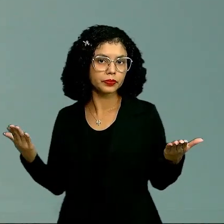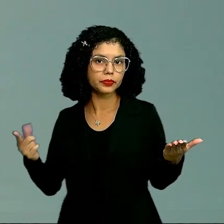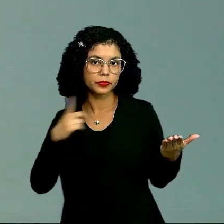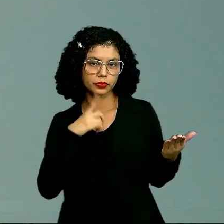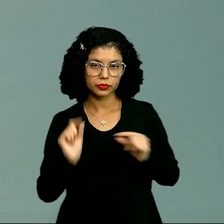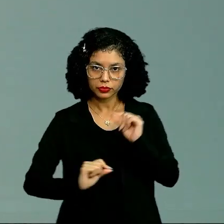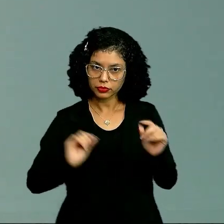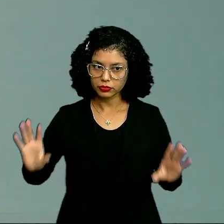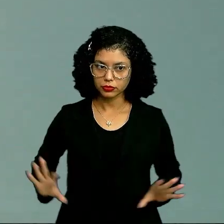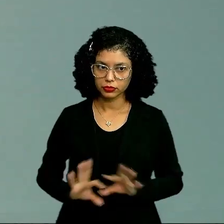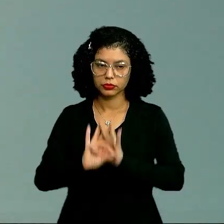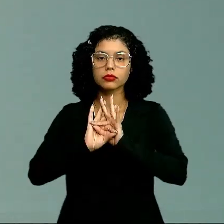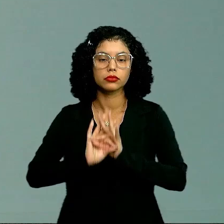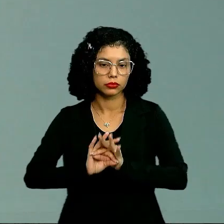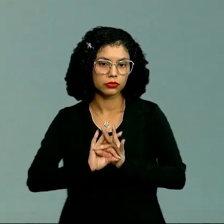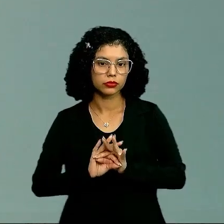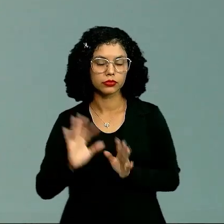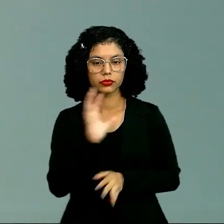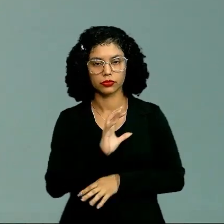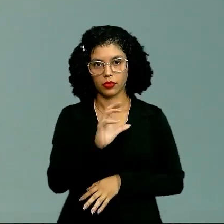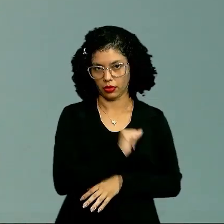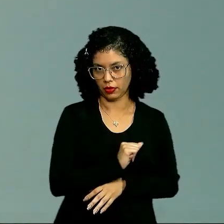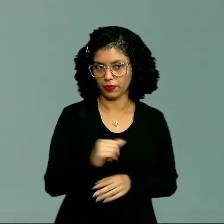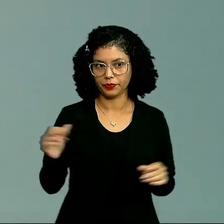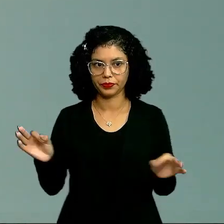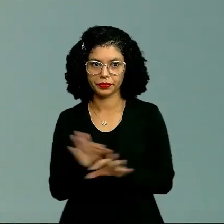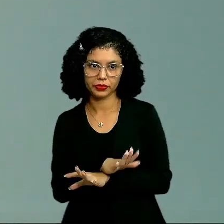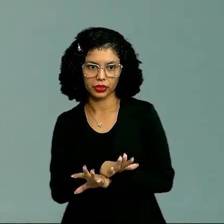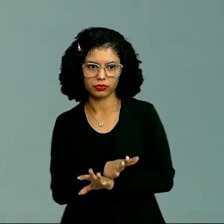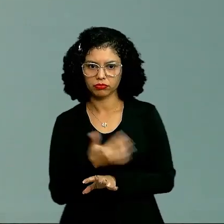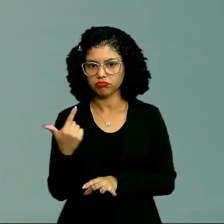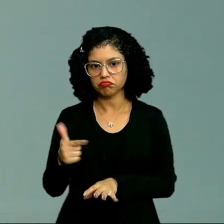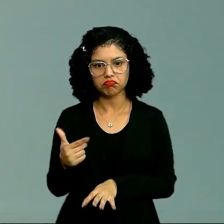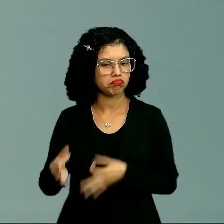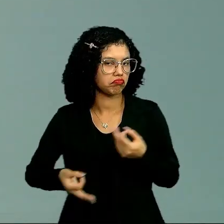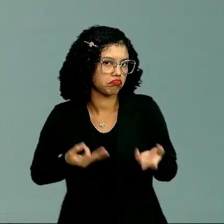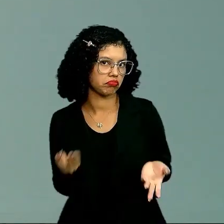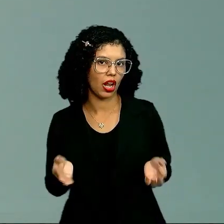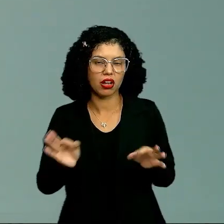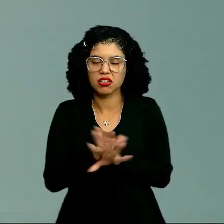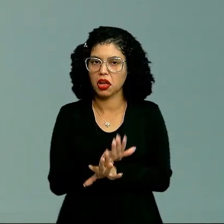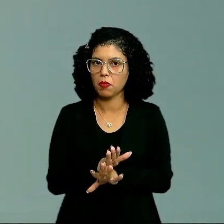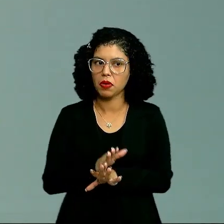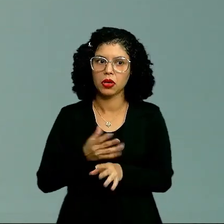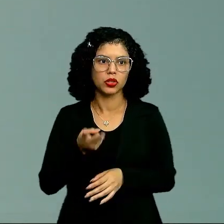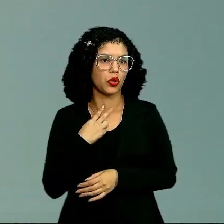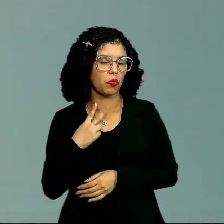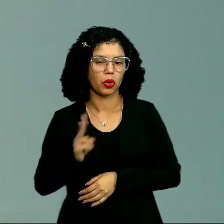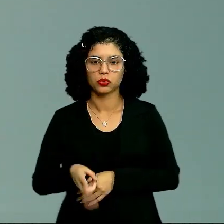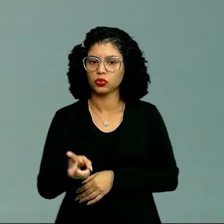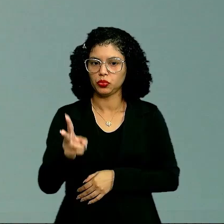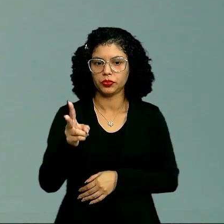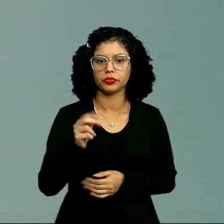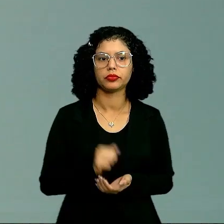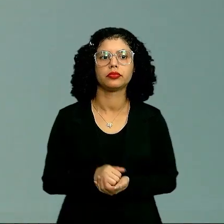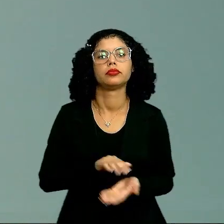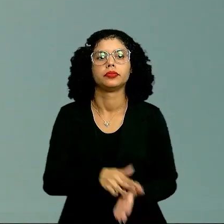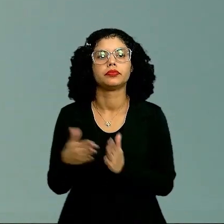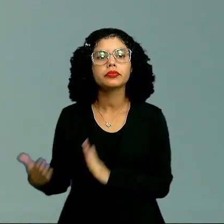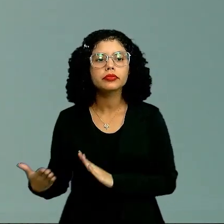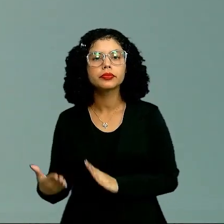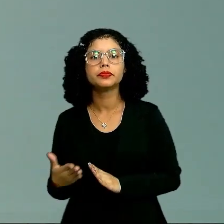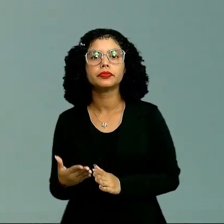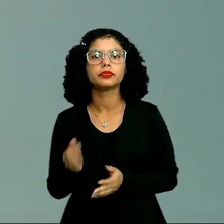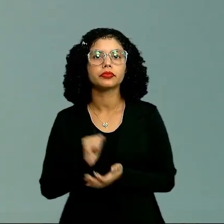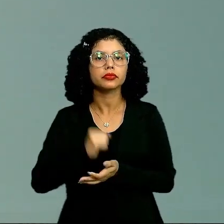eu tenho um relacionamento amoroso que de repente não se concretiza, ou que se concretiza, mas não pode continuar. A partir